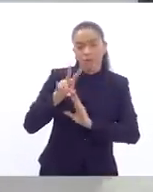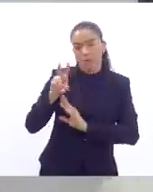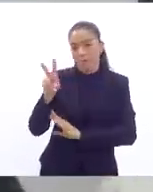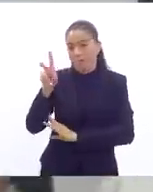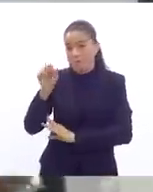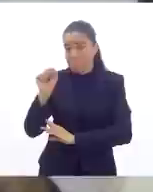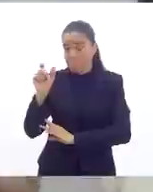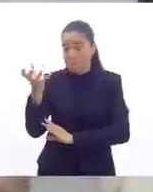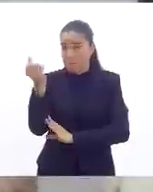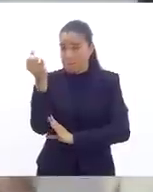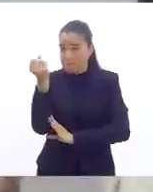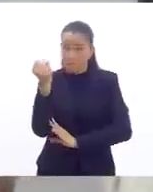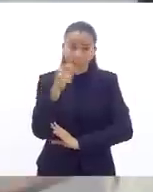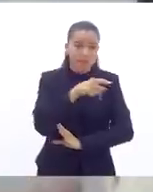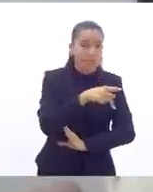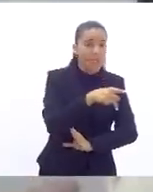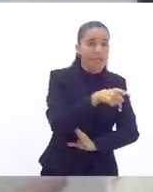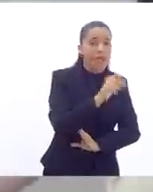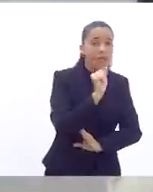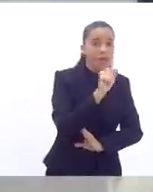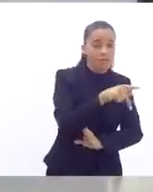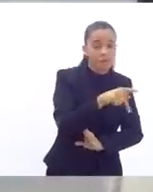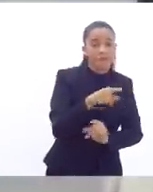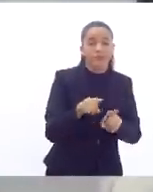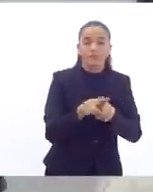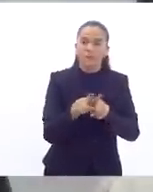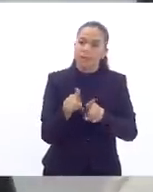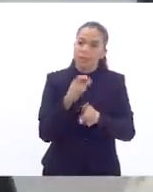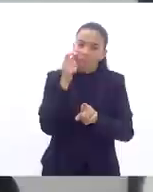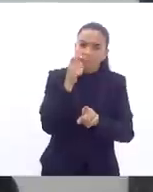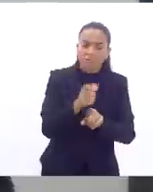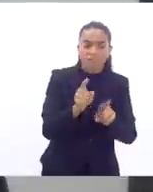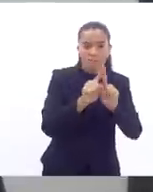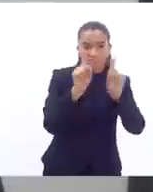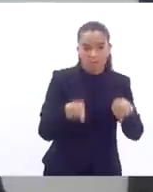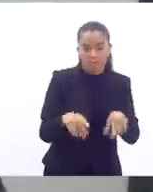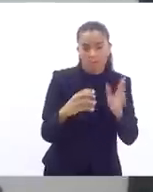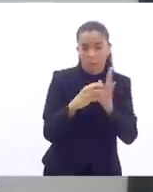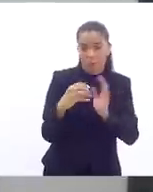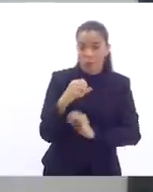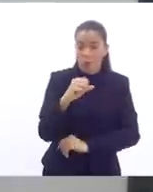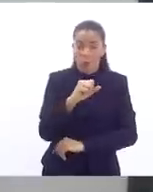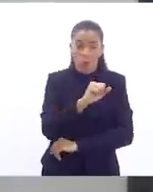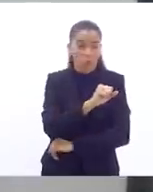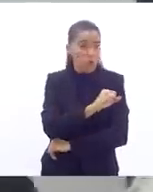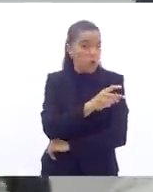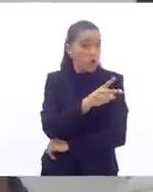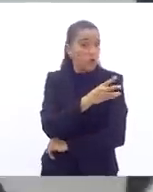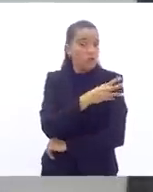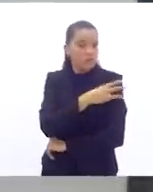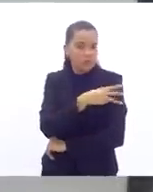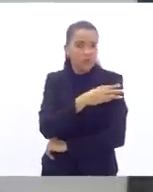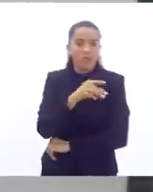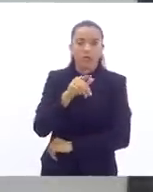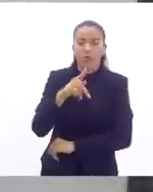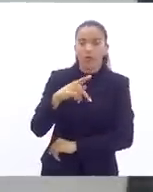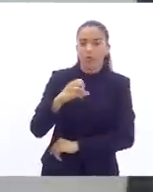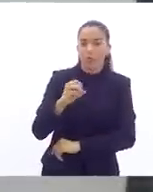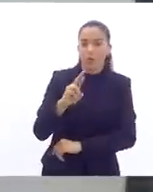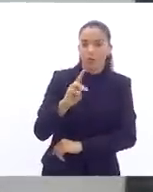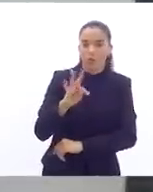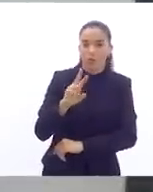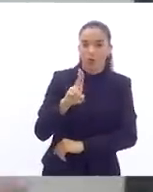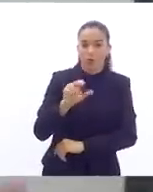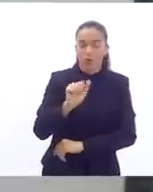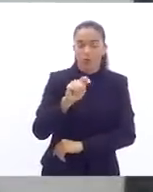aposentado entre outros também de interesse dos Servidores o deputado Sargento Portugal Deputado Marcelo Dino falaram da questão da grana da